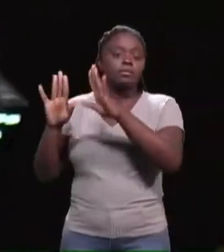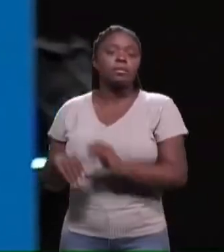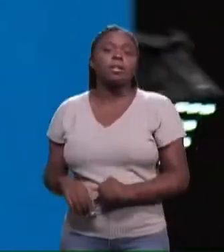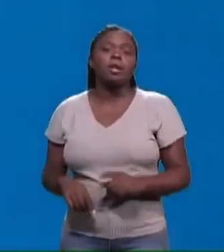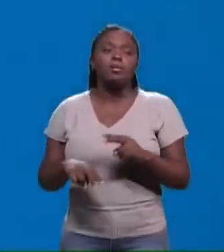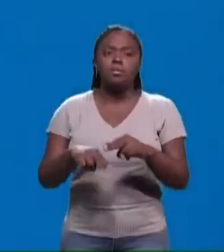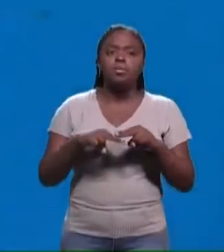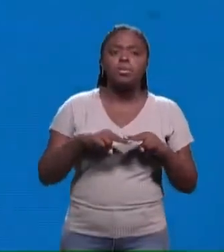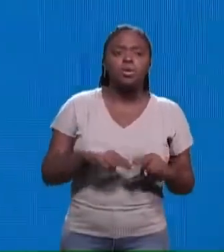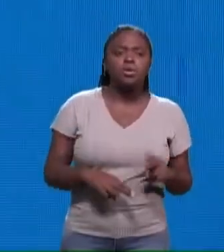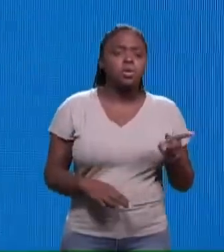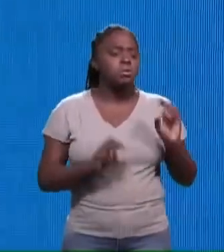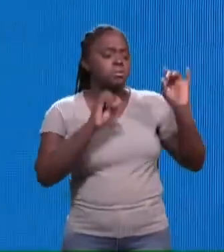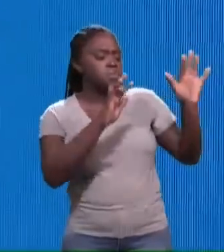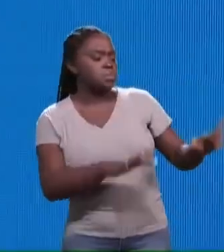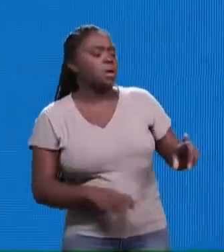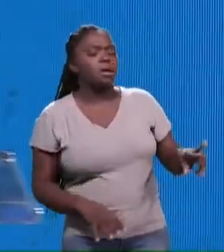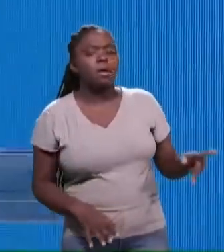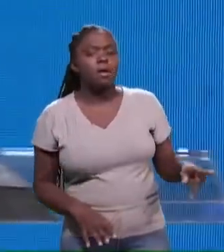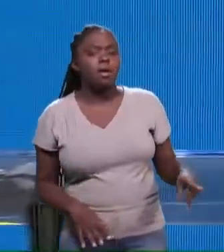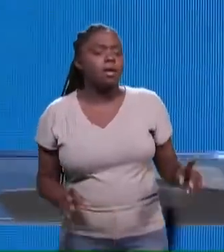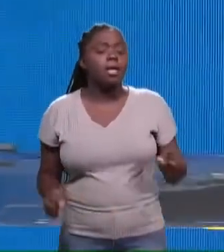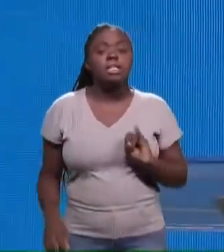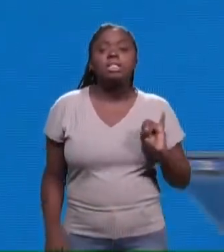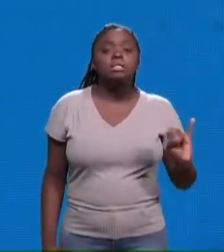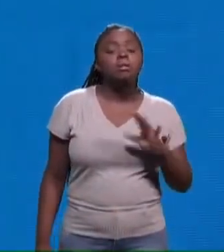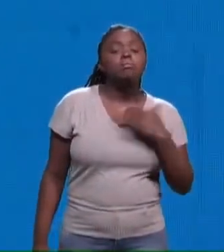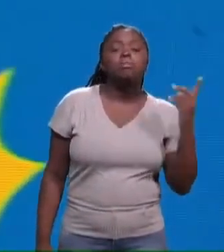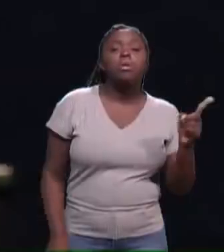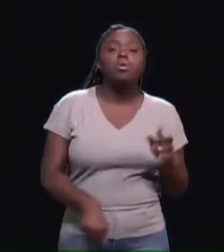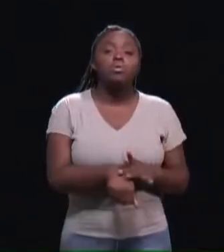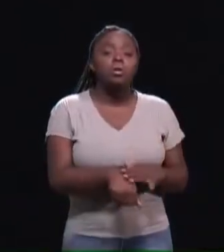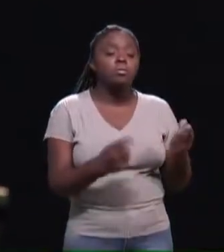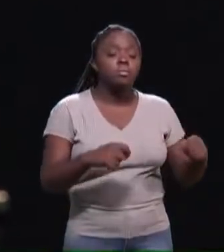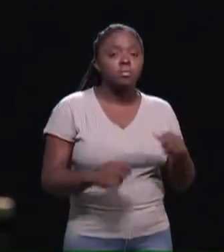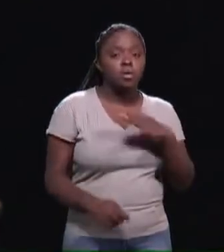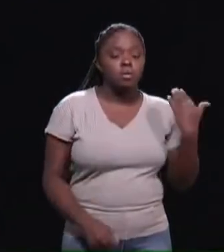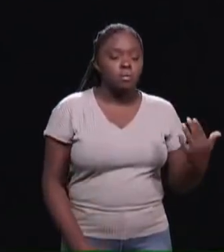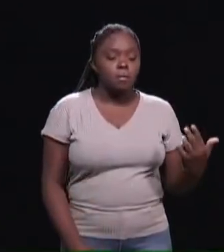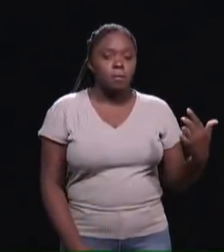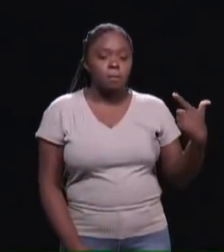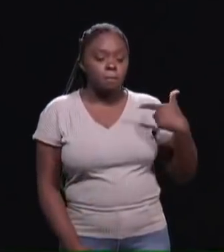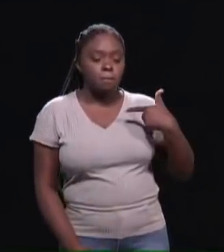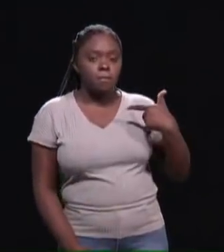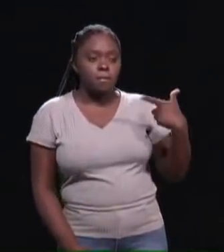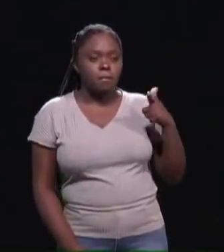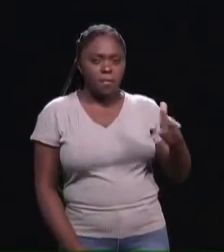aquele irmão é menos abençoado por Deus. Porque se você não morrer de doença, você vai ter que morrer de bala perdida, de acidente de